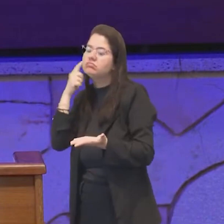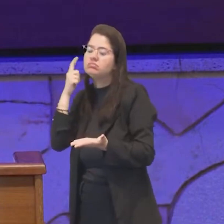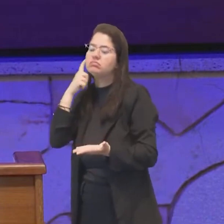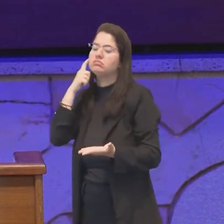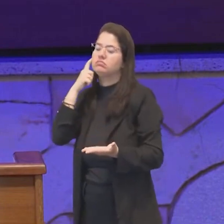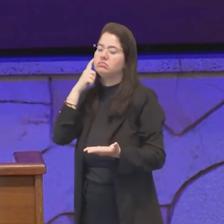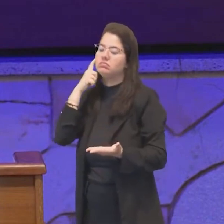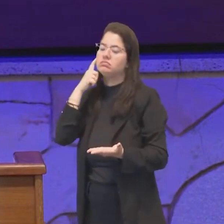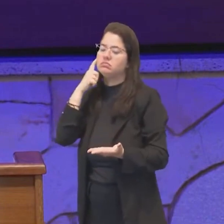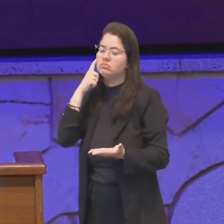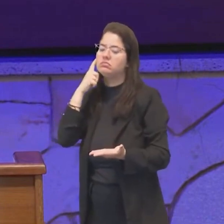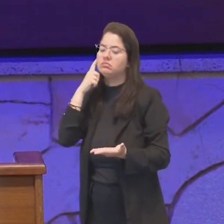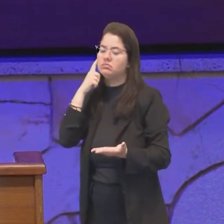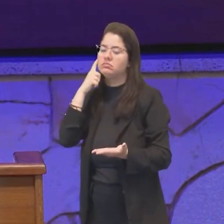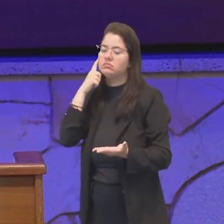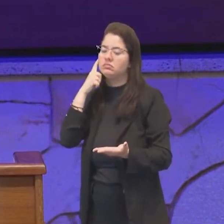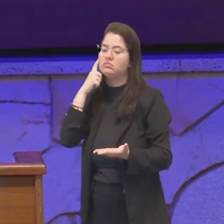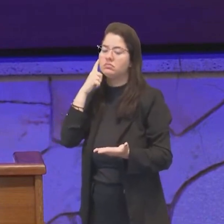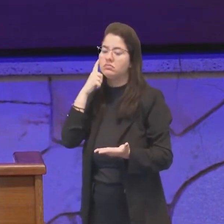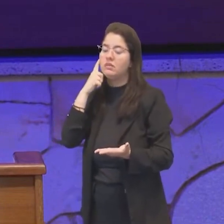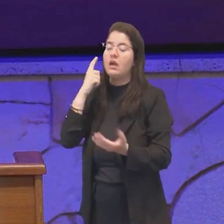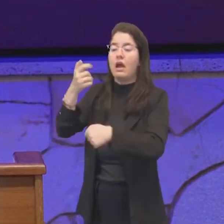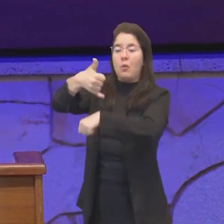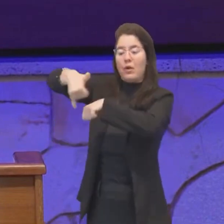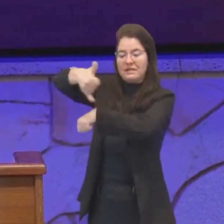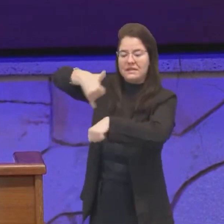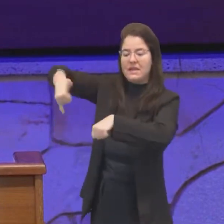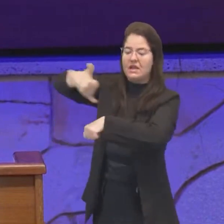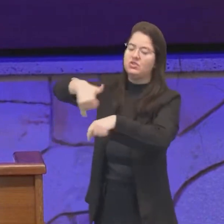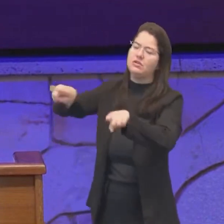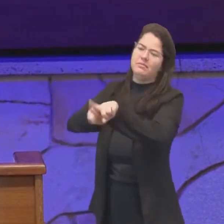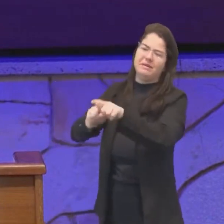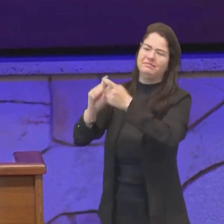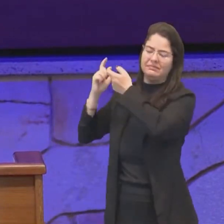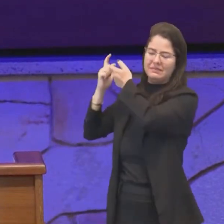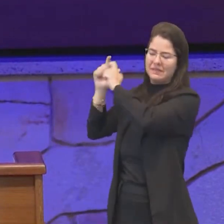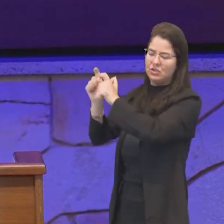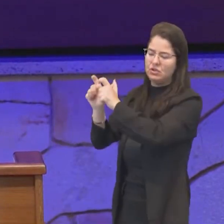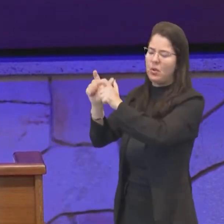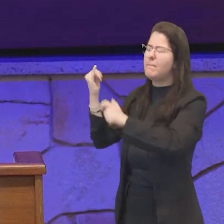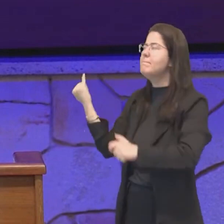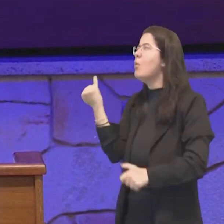de cereal ou na oferta de manjar de algumas traduções da Bíblia.